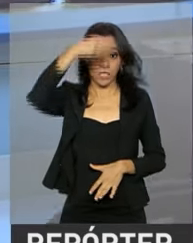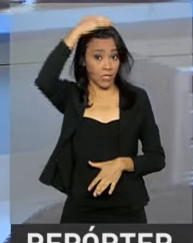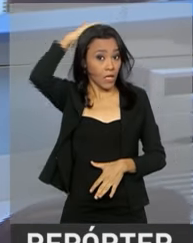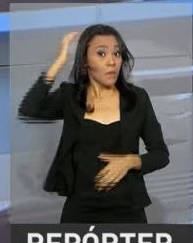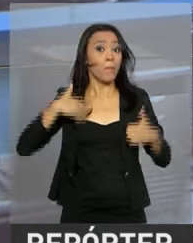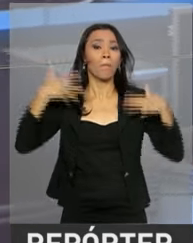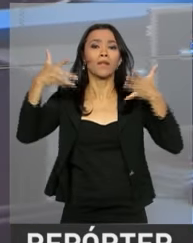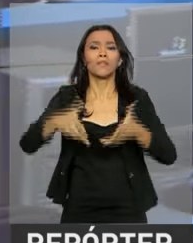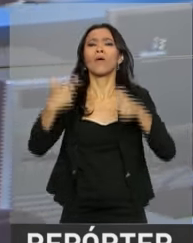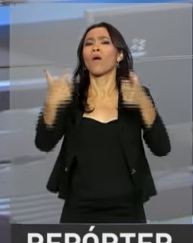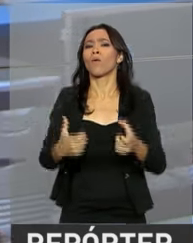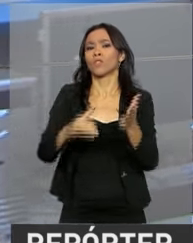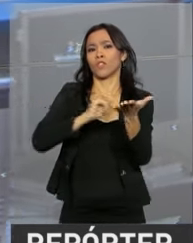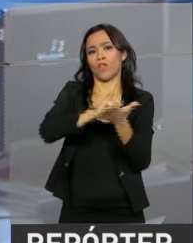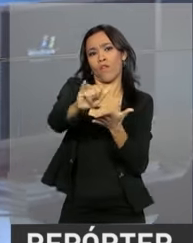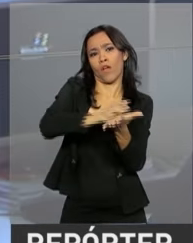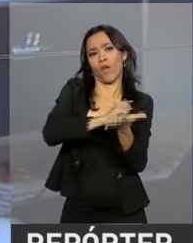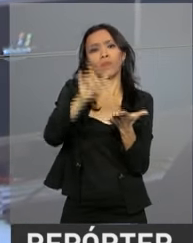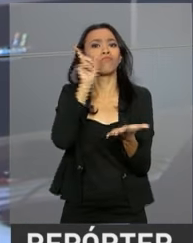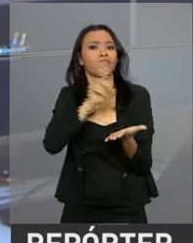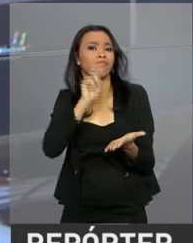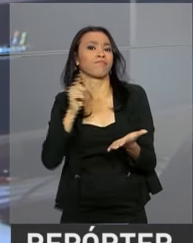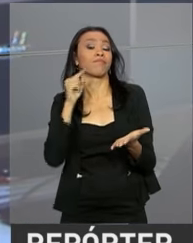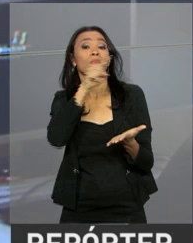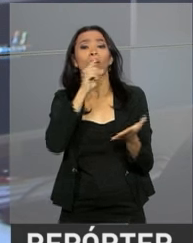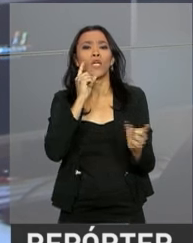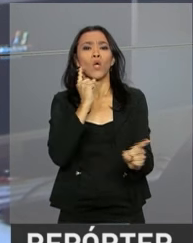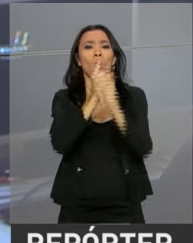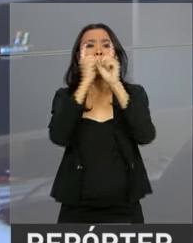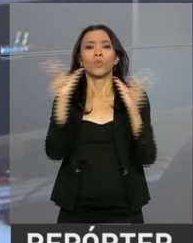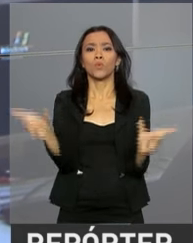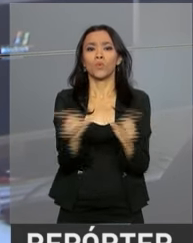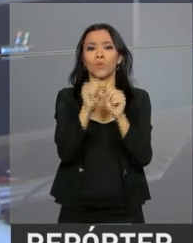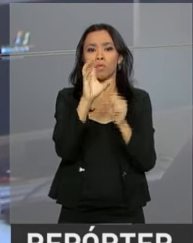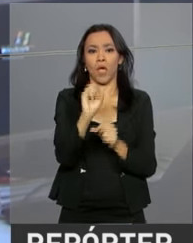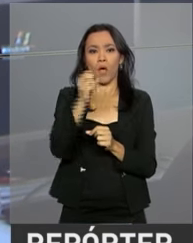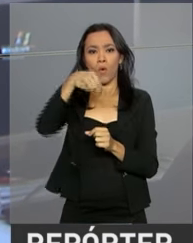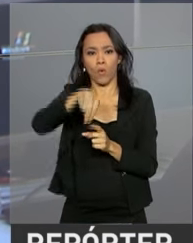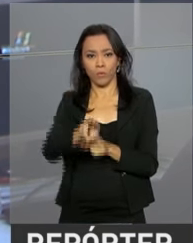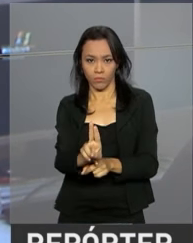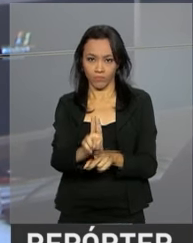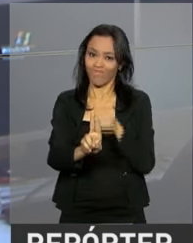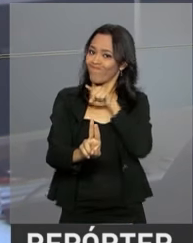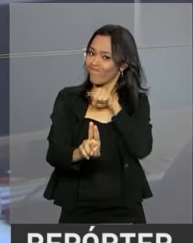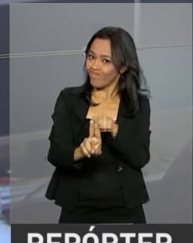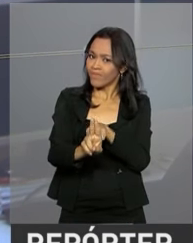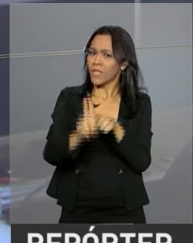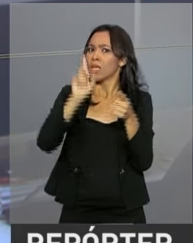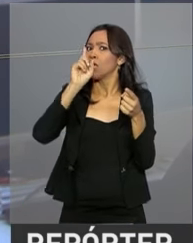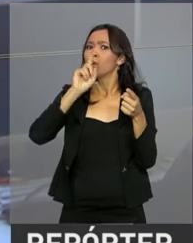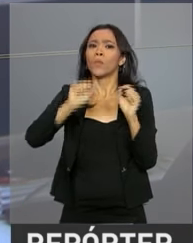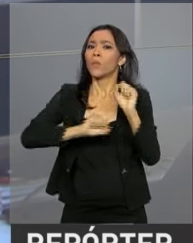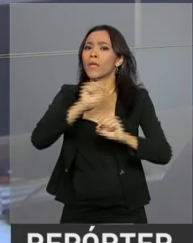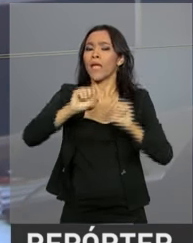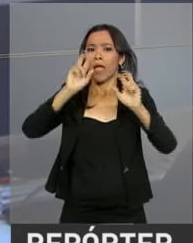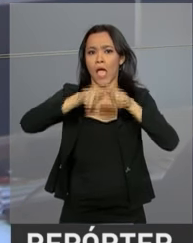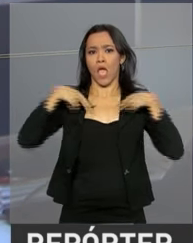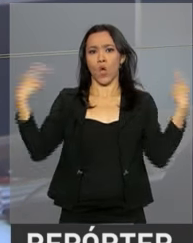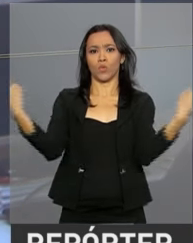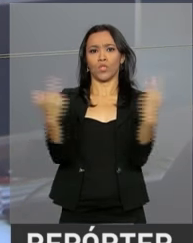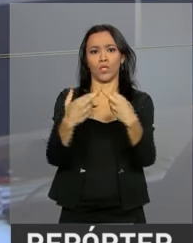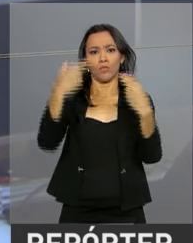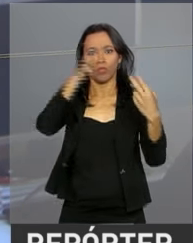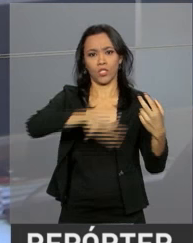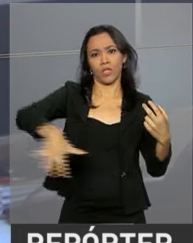em Nova York de uma série de encontros promovidos pela Organização das Nações Unidas. Entre eles estão a Assembleia Geral da